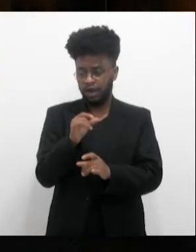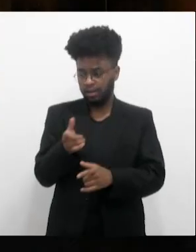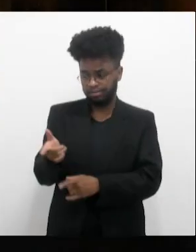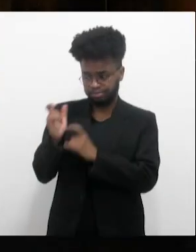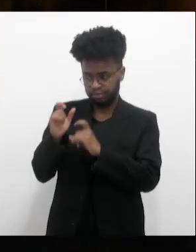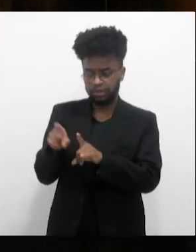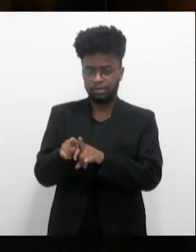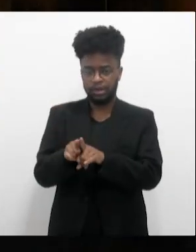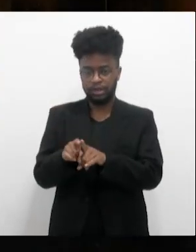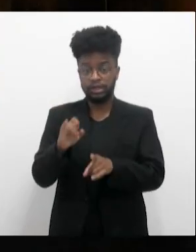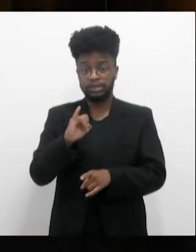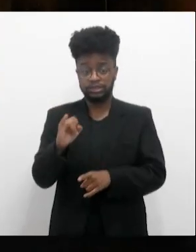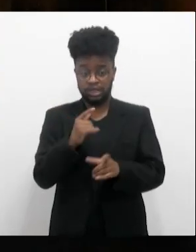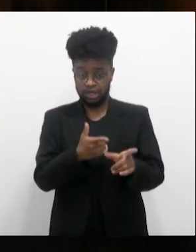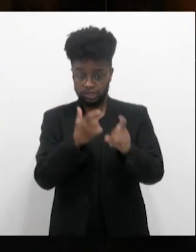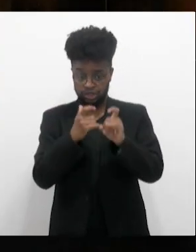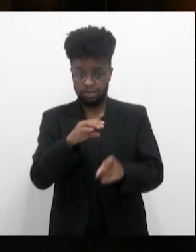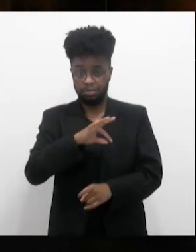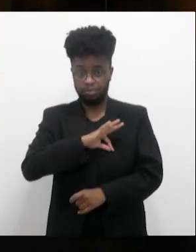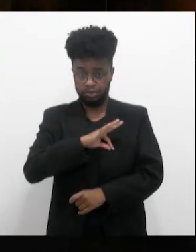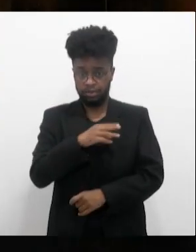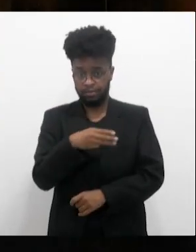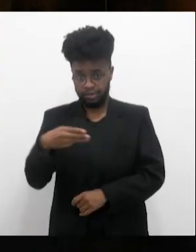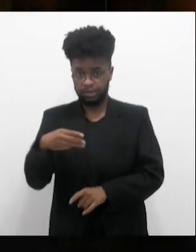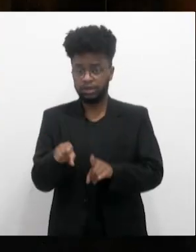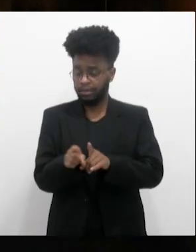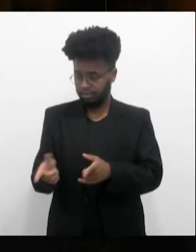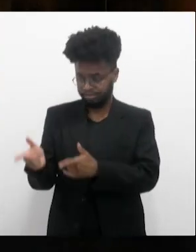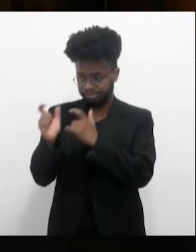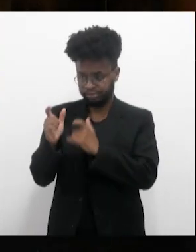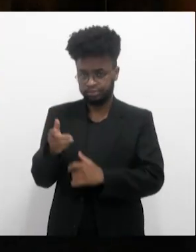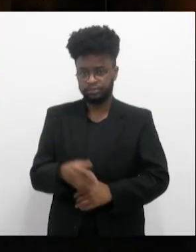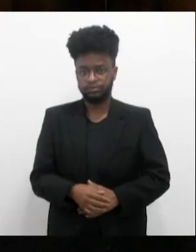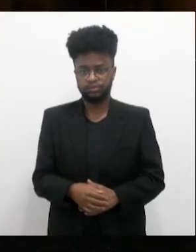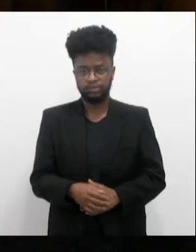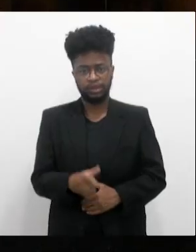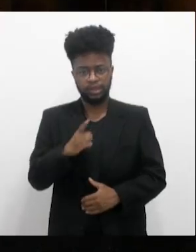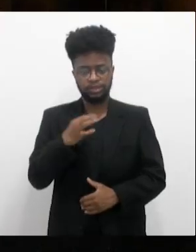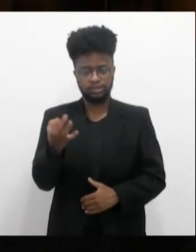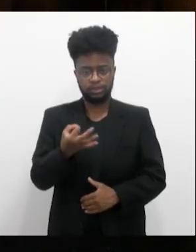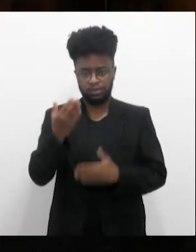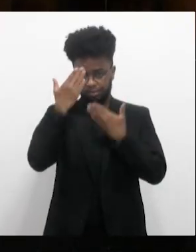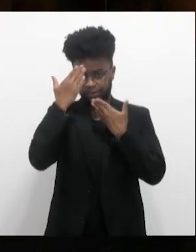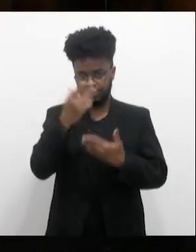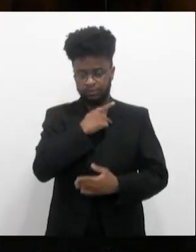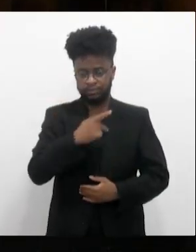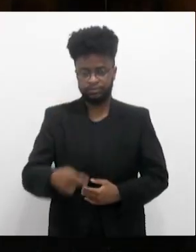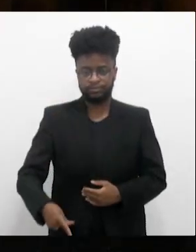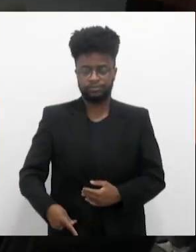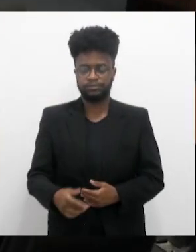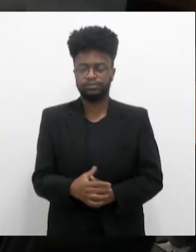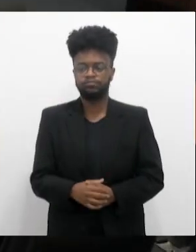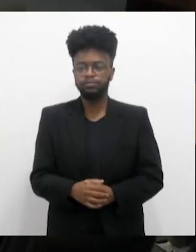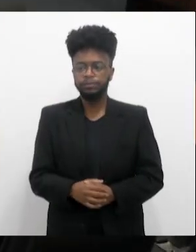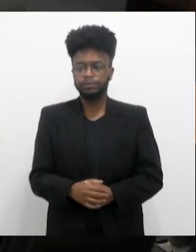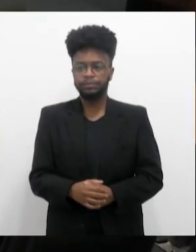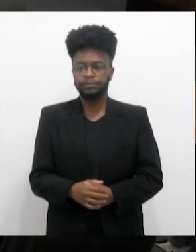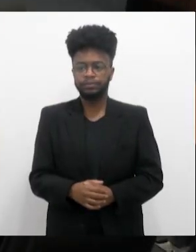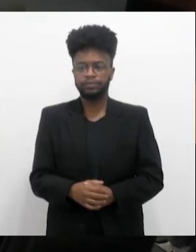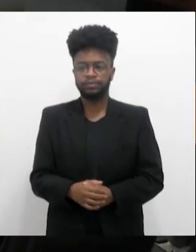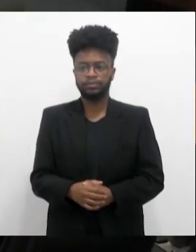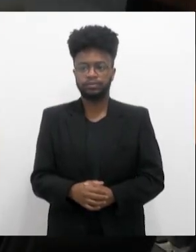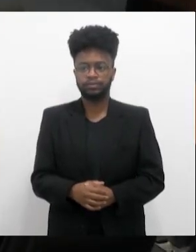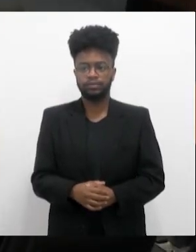tomar. E se der tiro na PM, vai tomar também, irmão. Pode ter certeza. Obrigado, senhora presidente. Obrigado.